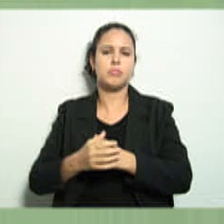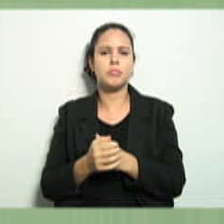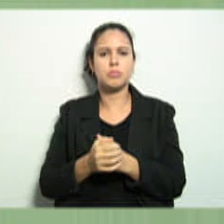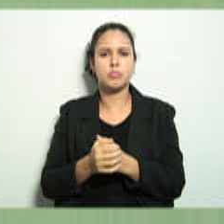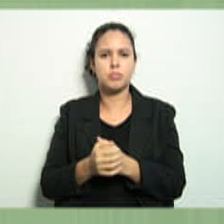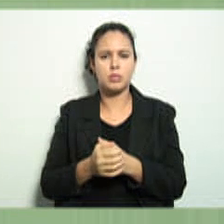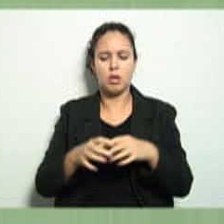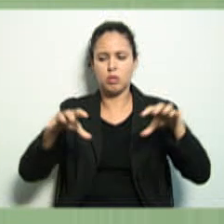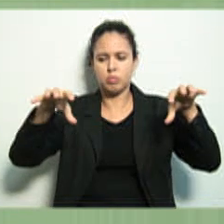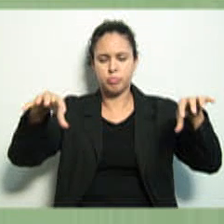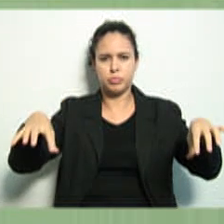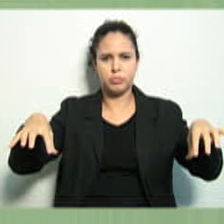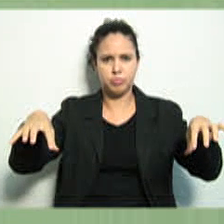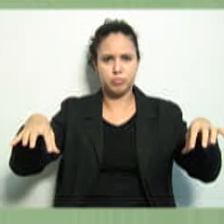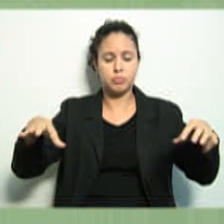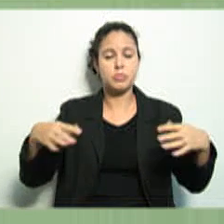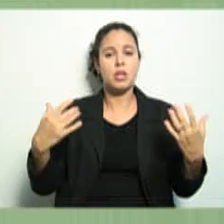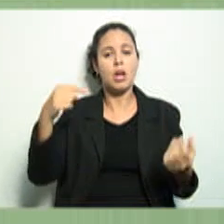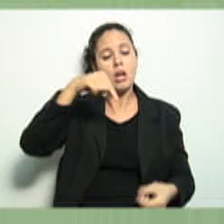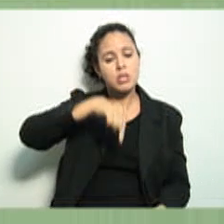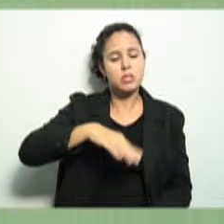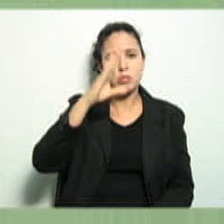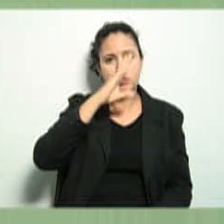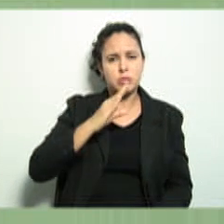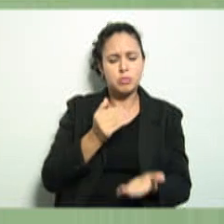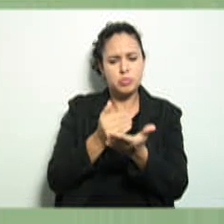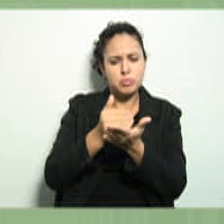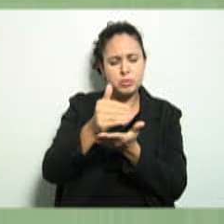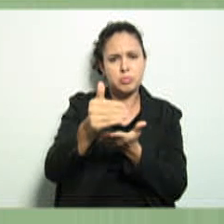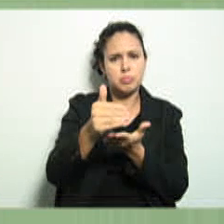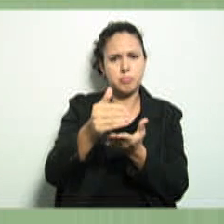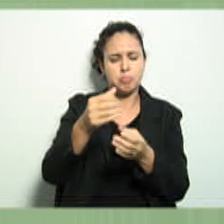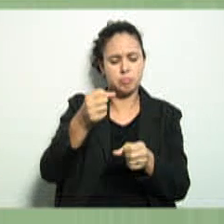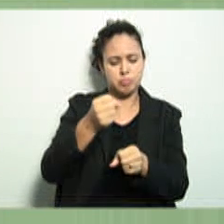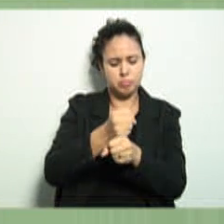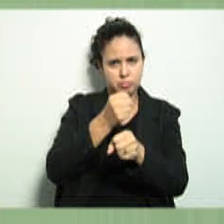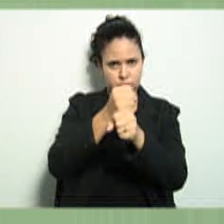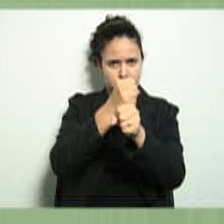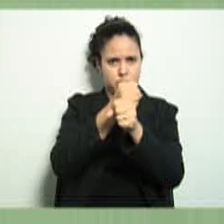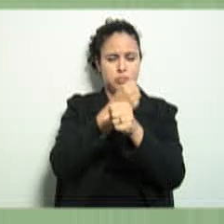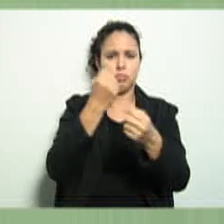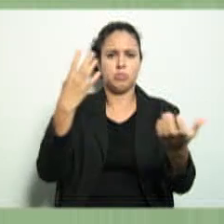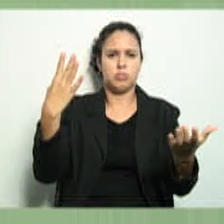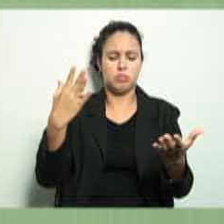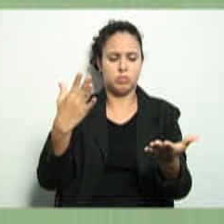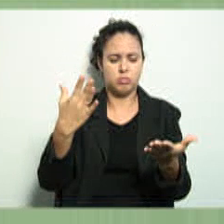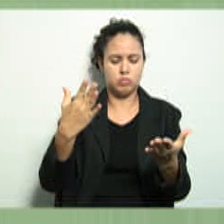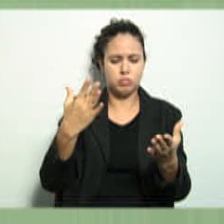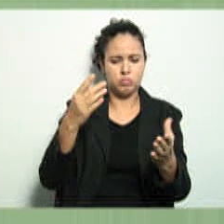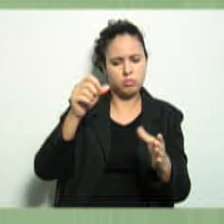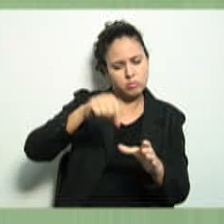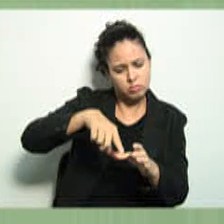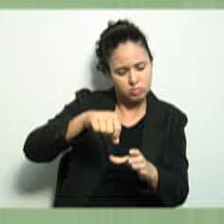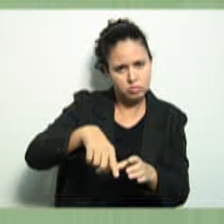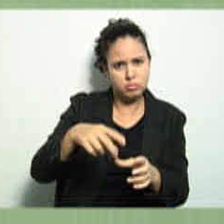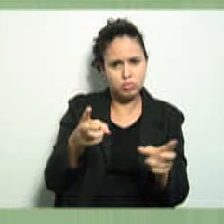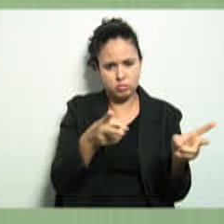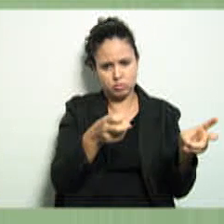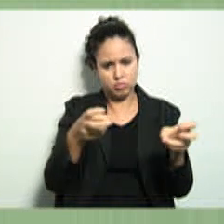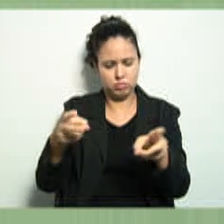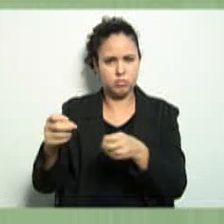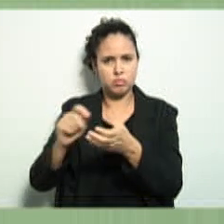Retomada da produção de borracha no Brasil. A tomada dos seringais do sul da Ásia por parte do